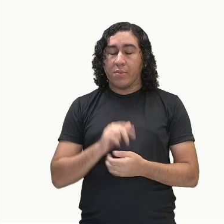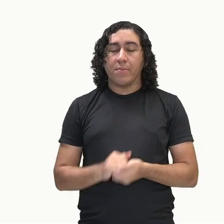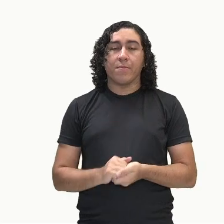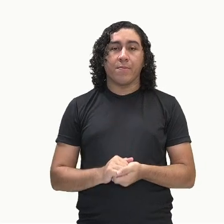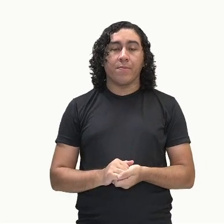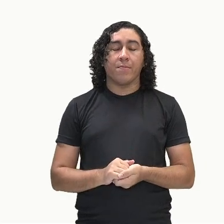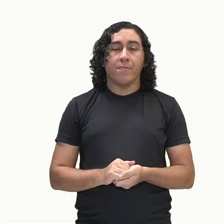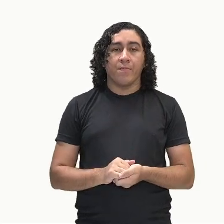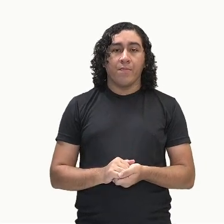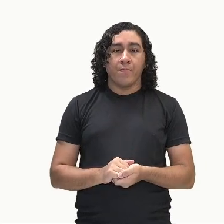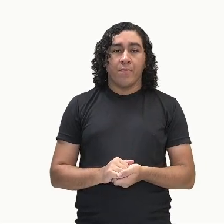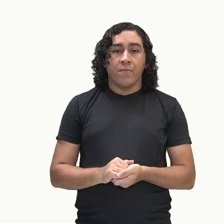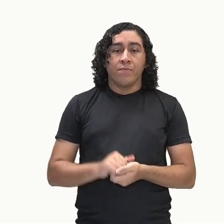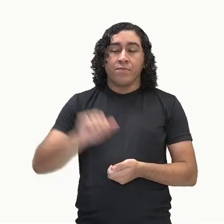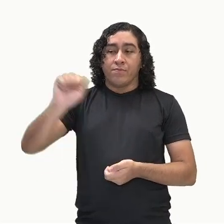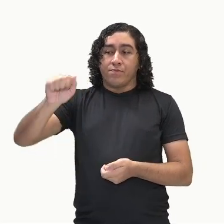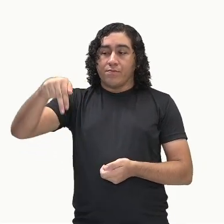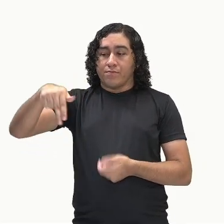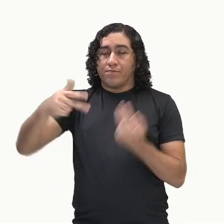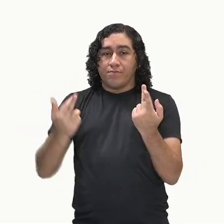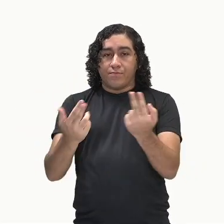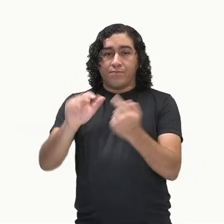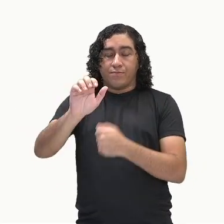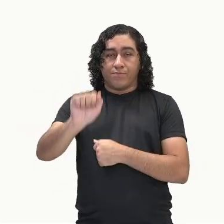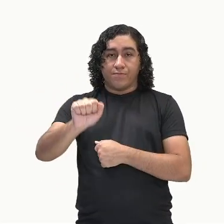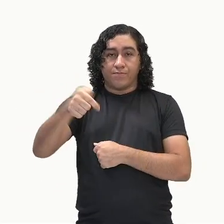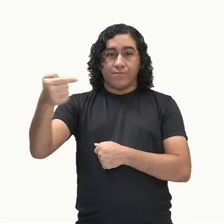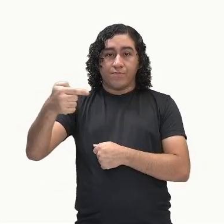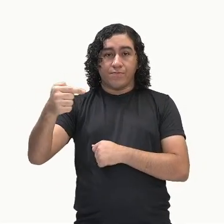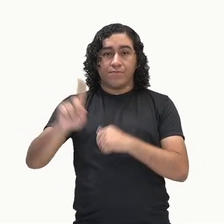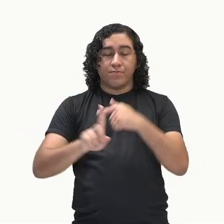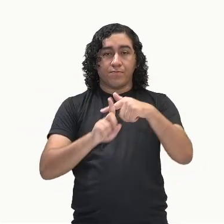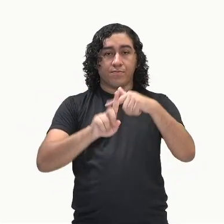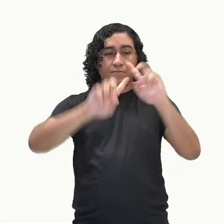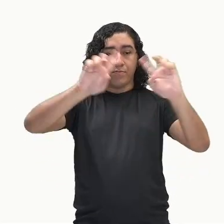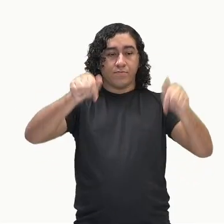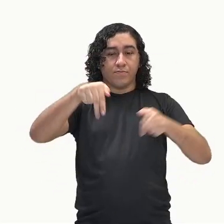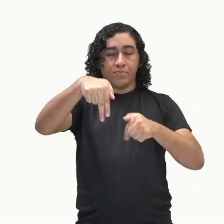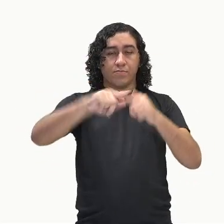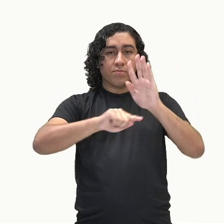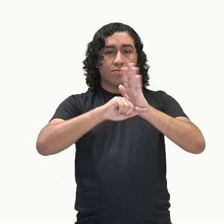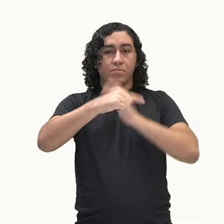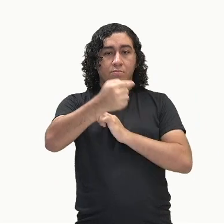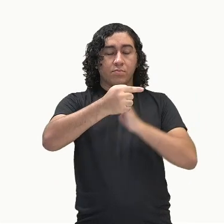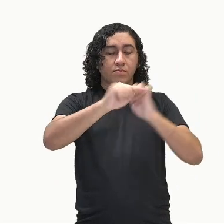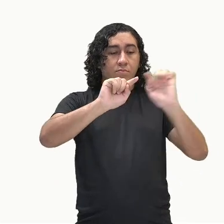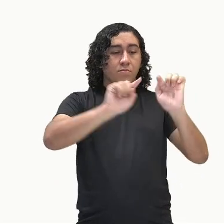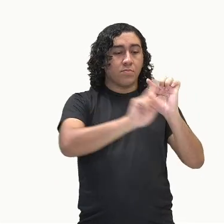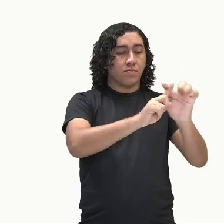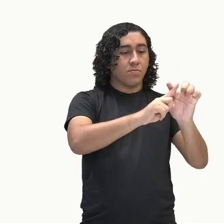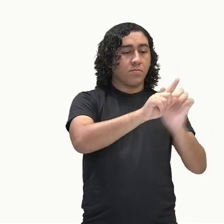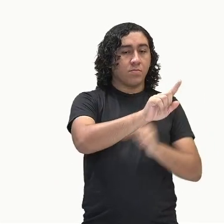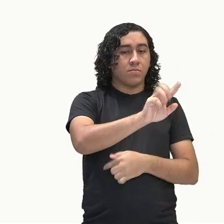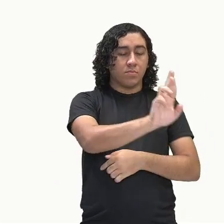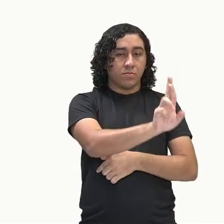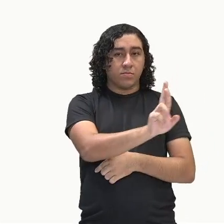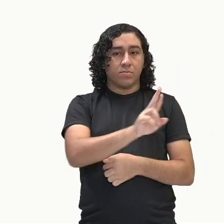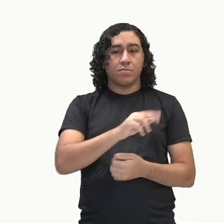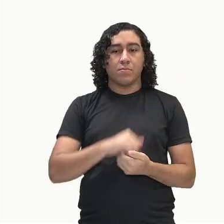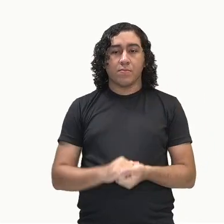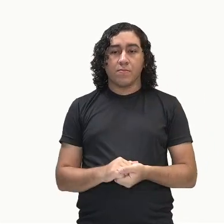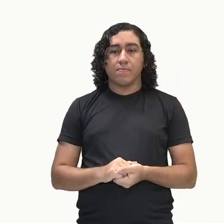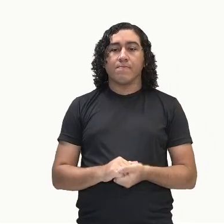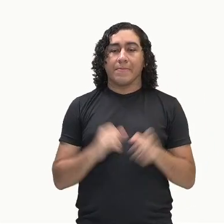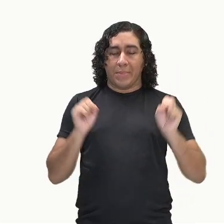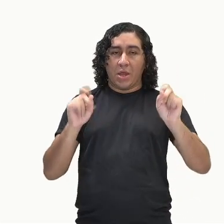Ok? A N igual a A1 mais N menos 1 vezes a razão.